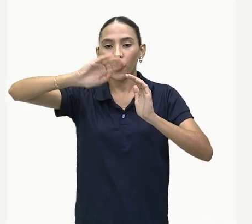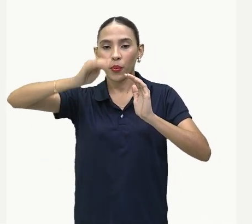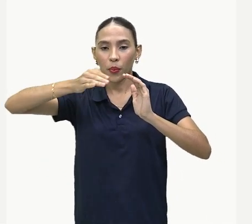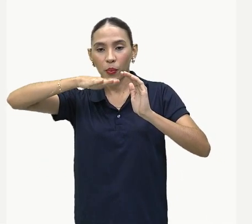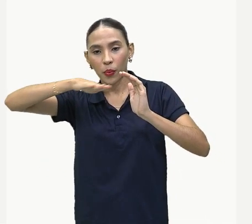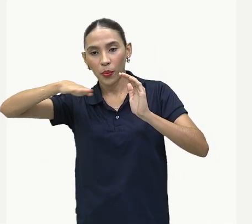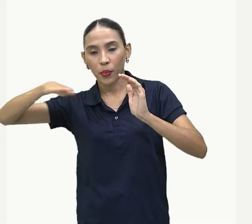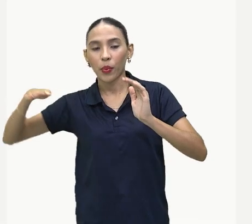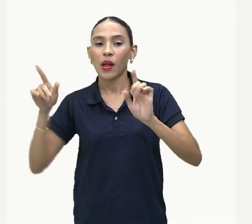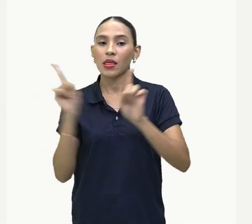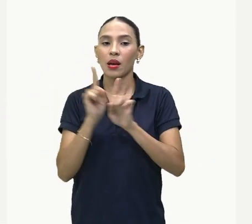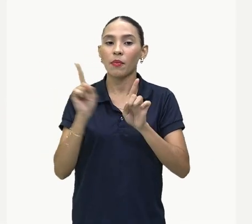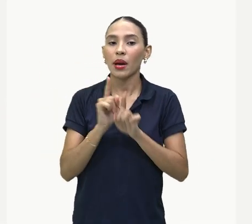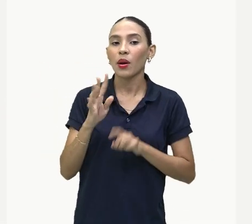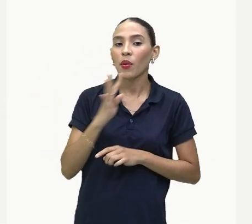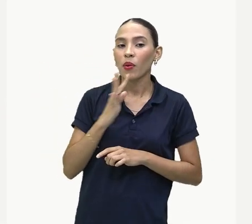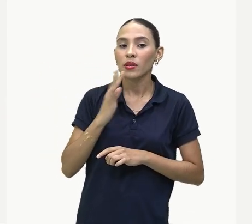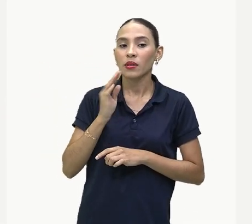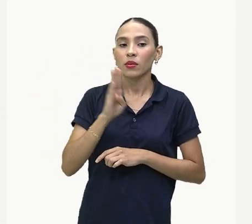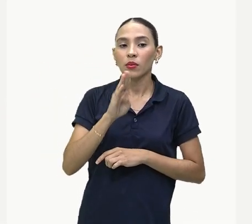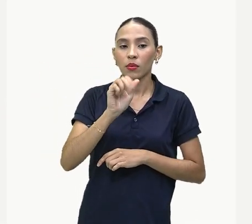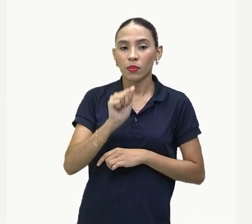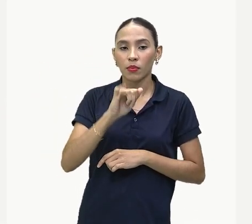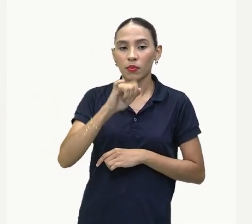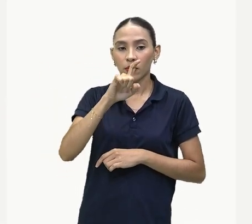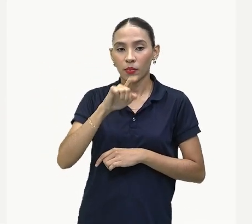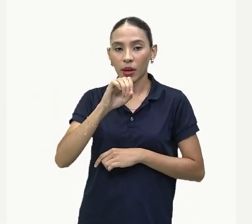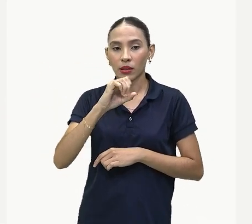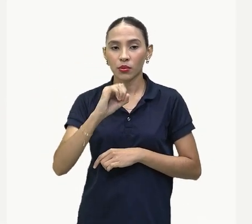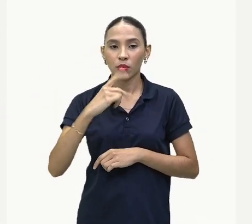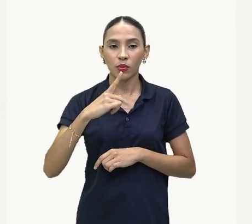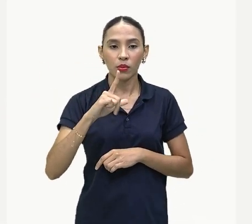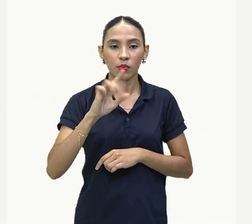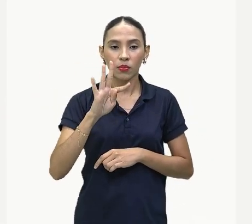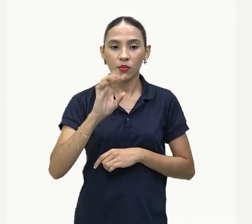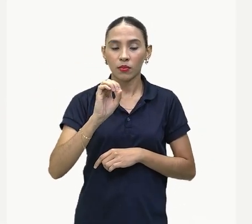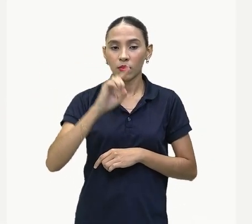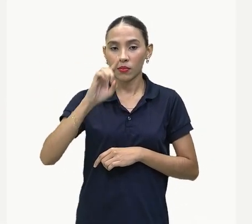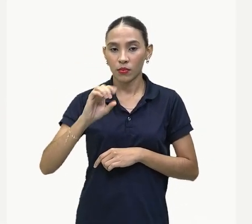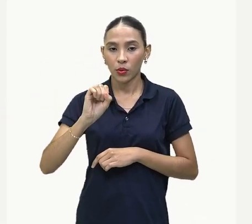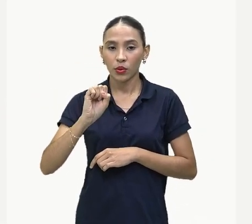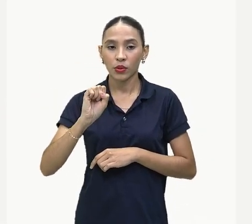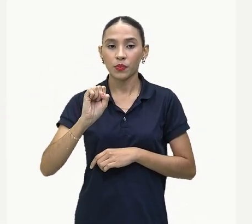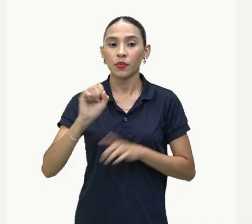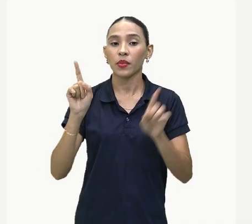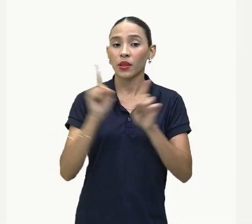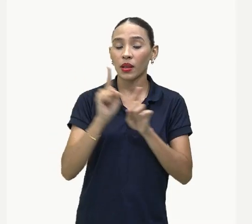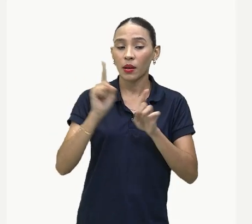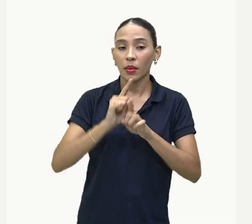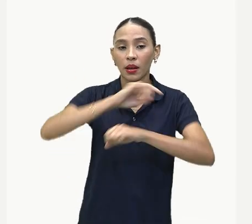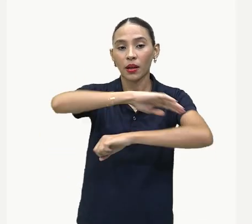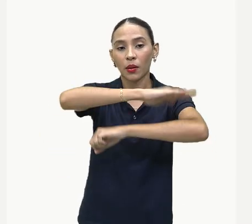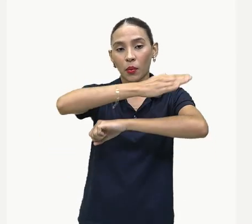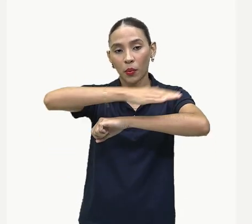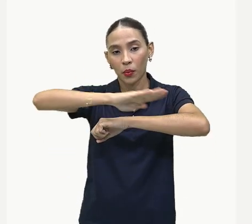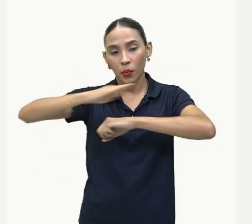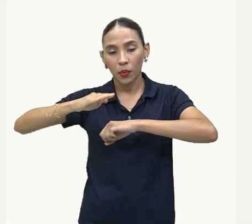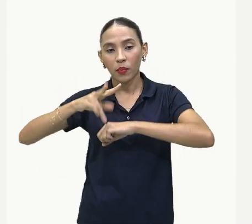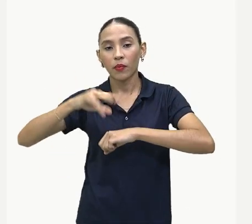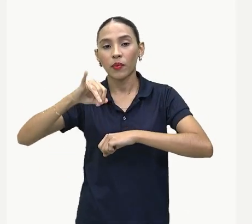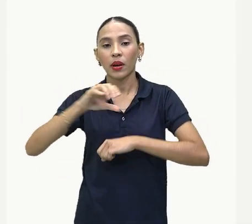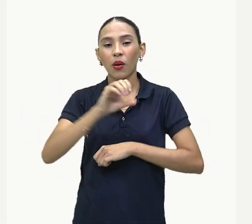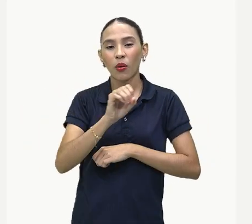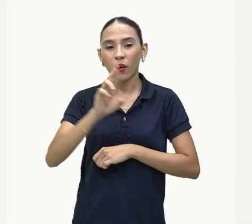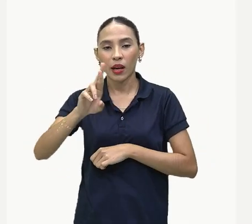também conhecidos como baixos platôs. O planalto da Amazônia Oriental,